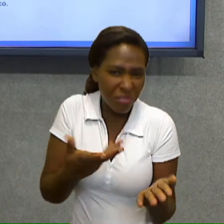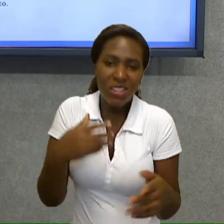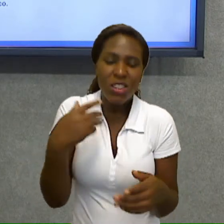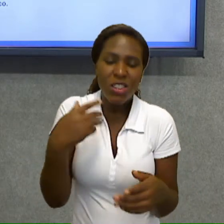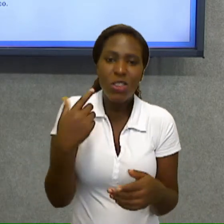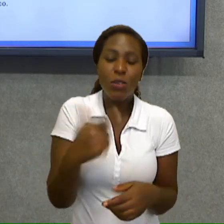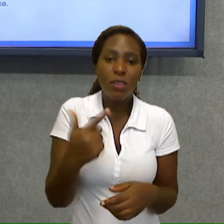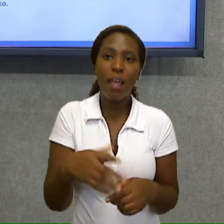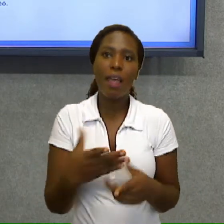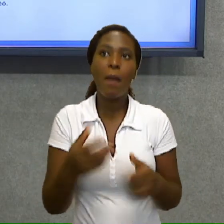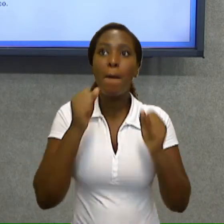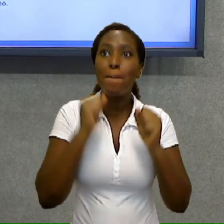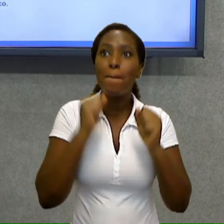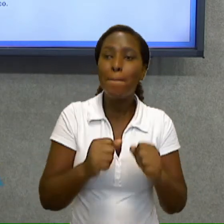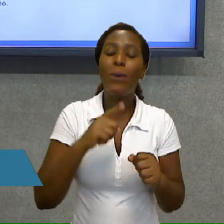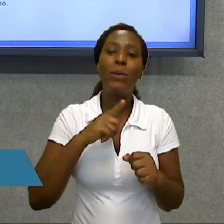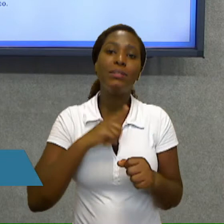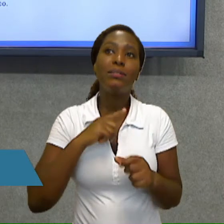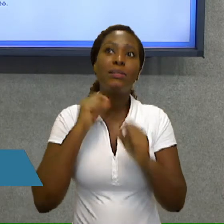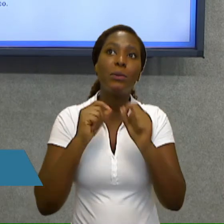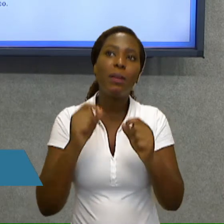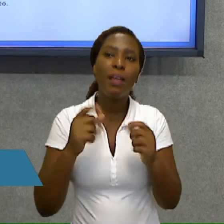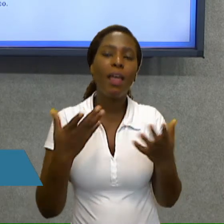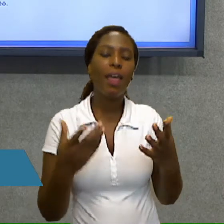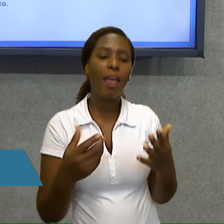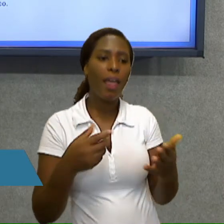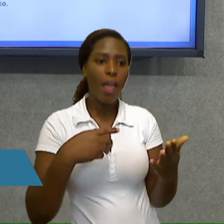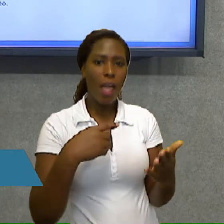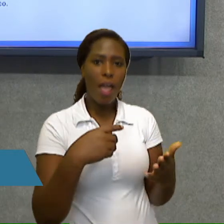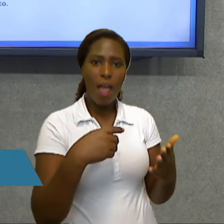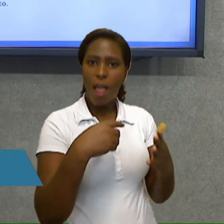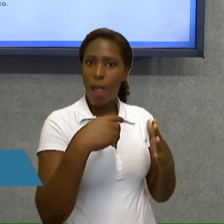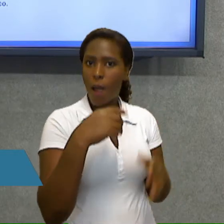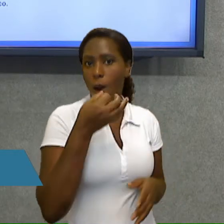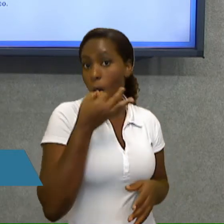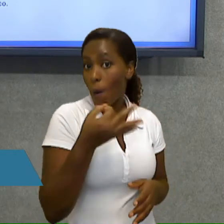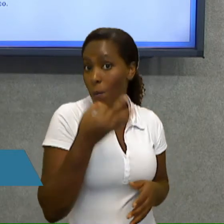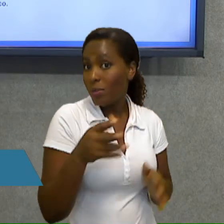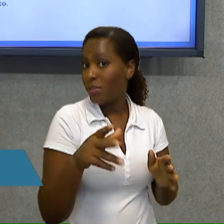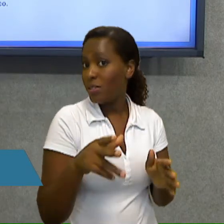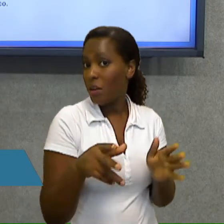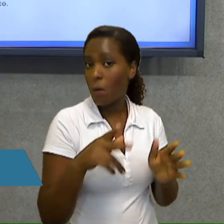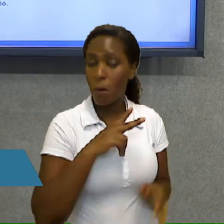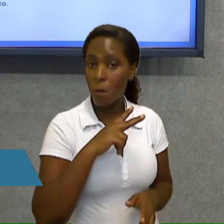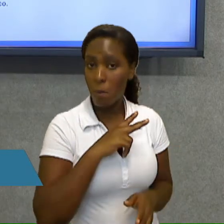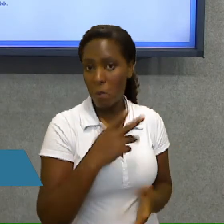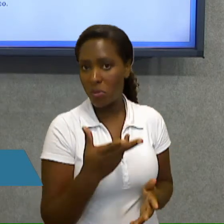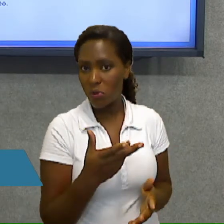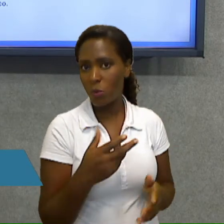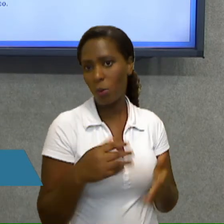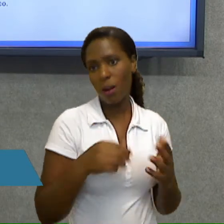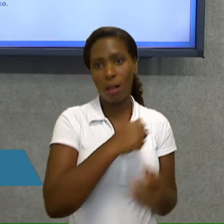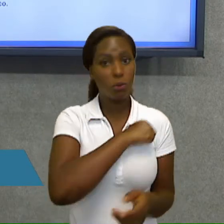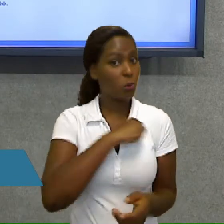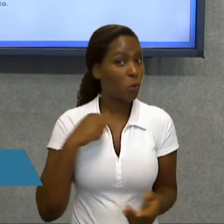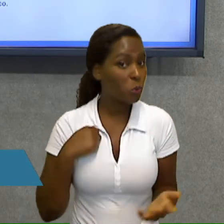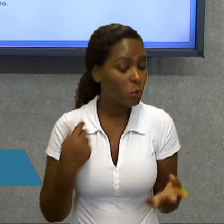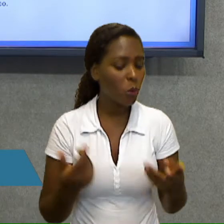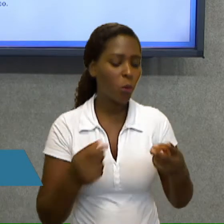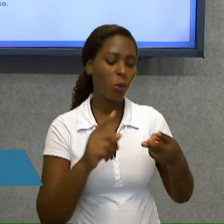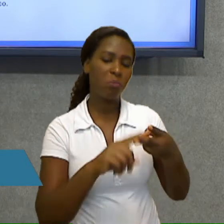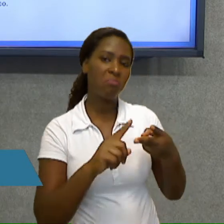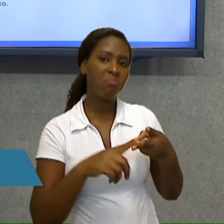autor, entrevistas e depoimentos, análises de dados e pesquisa, causa e